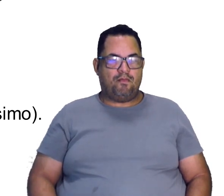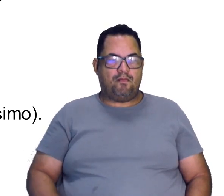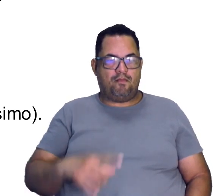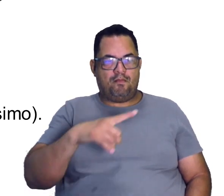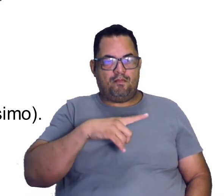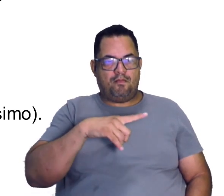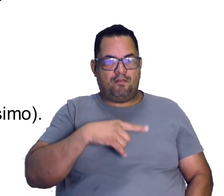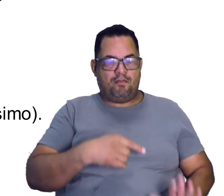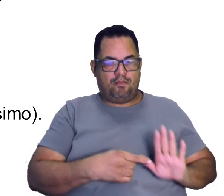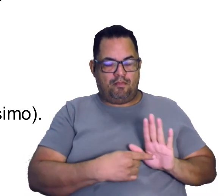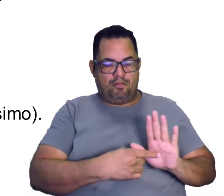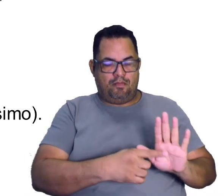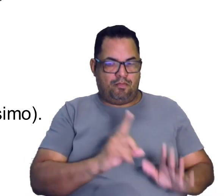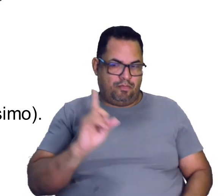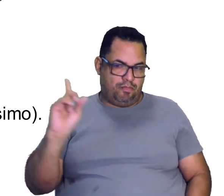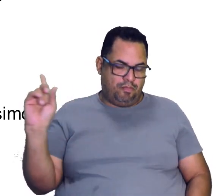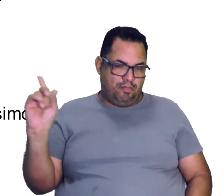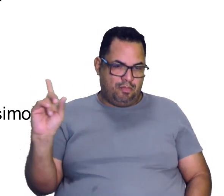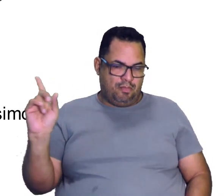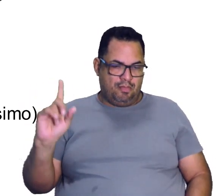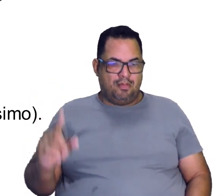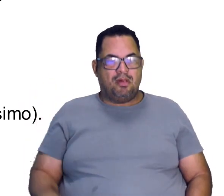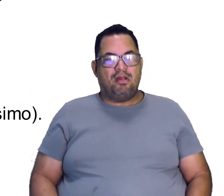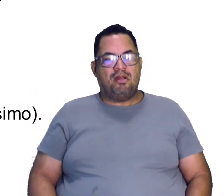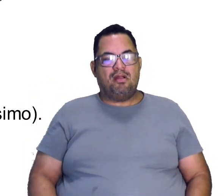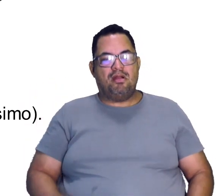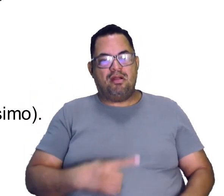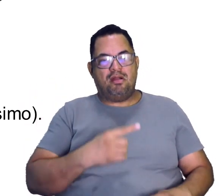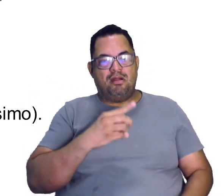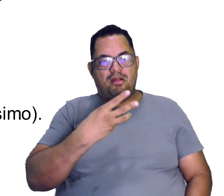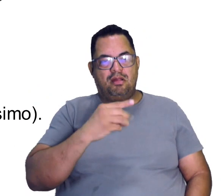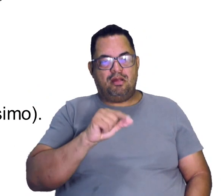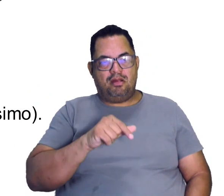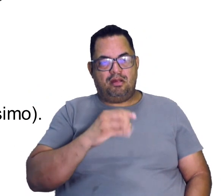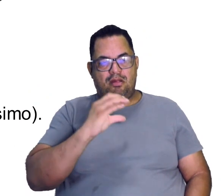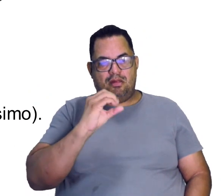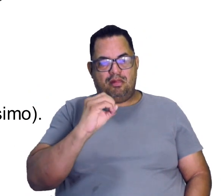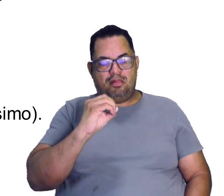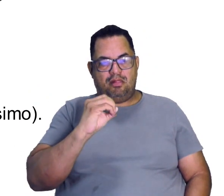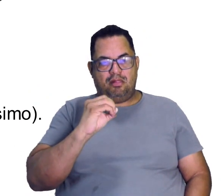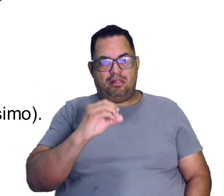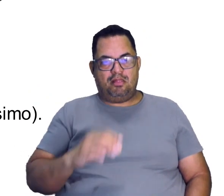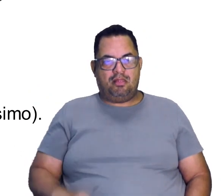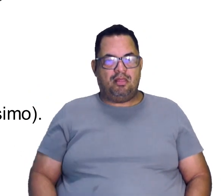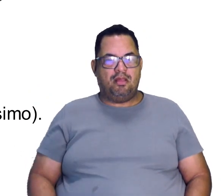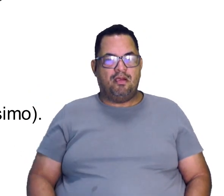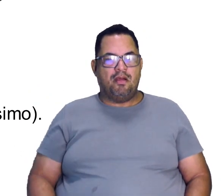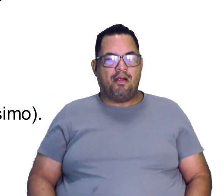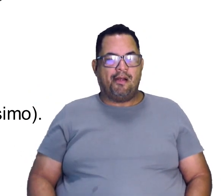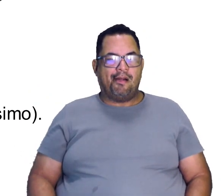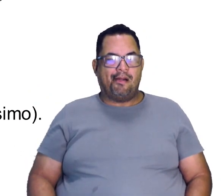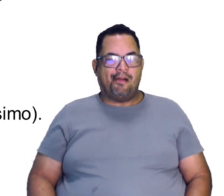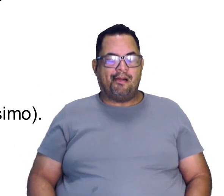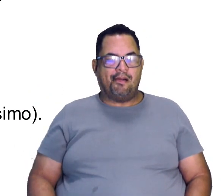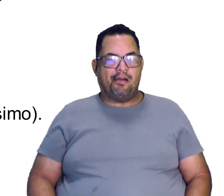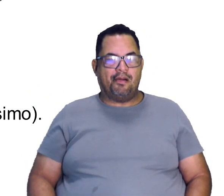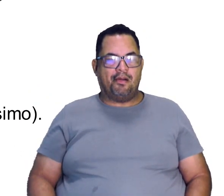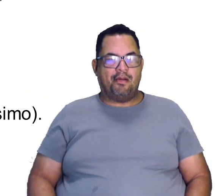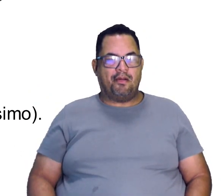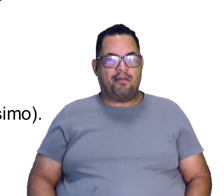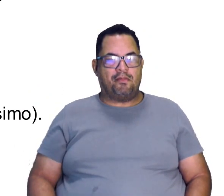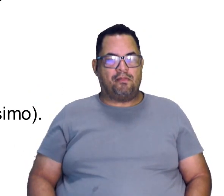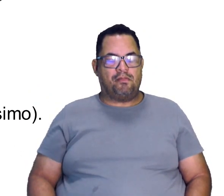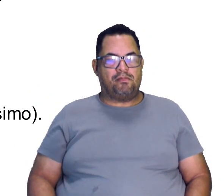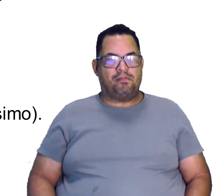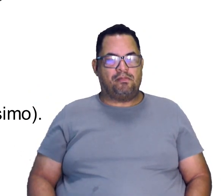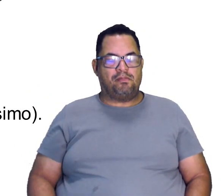essa representação aqui, ó, veja o 3,0. O 3 é o nosso N, é um número real igual ou maior que